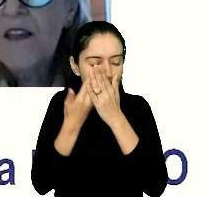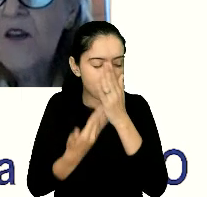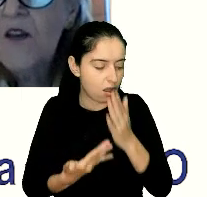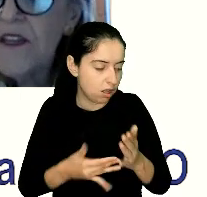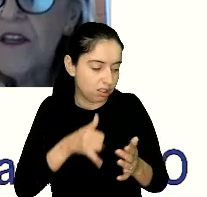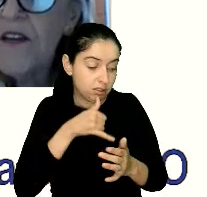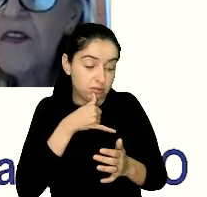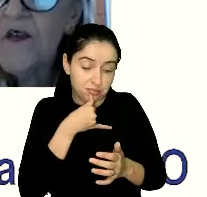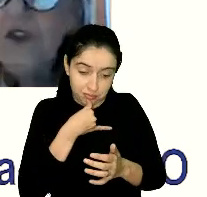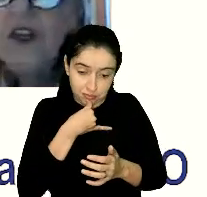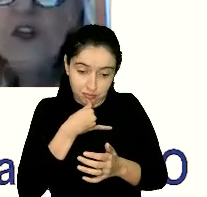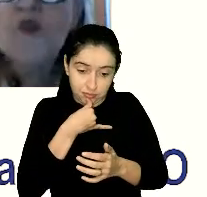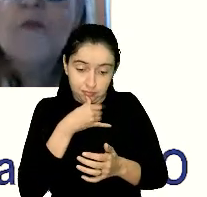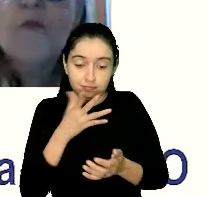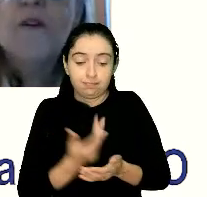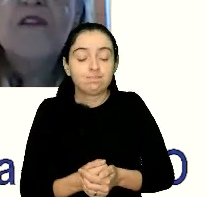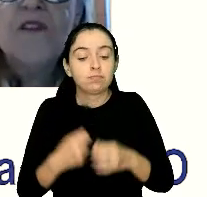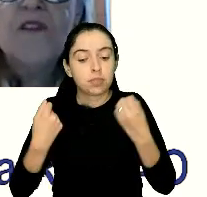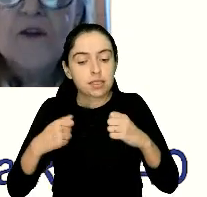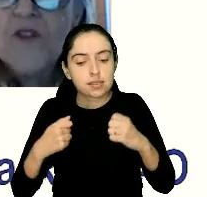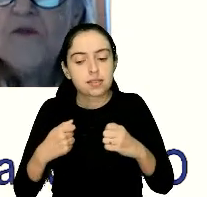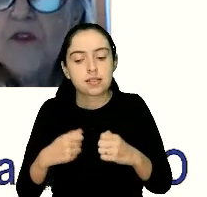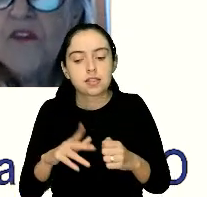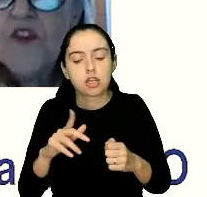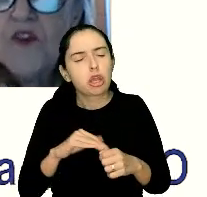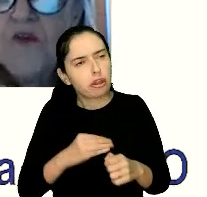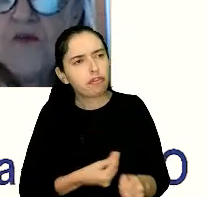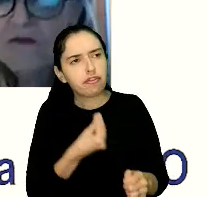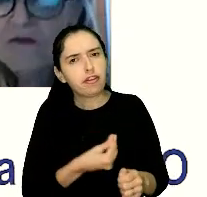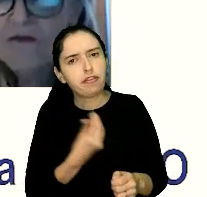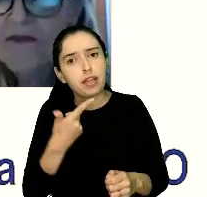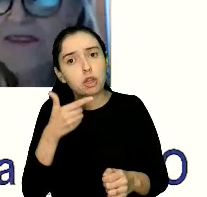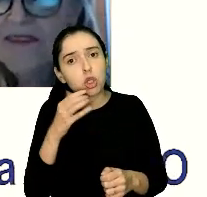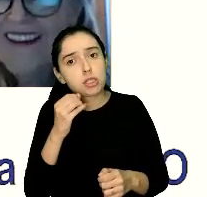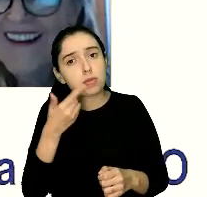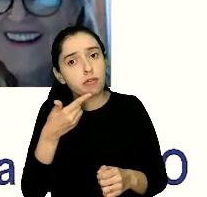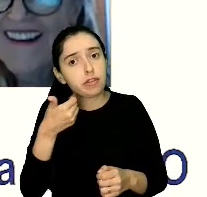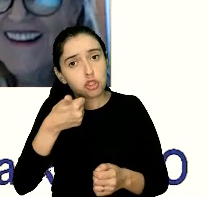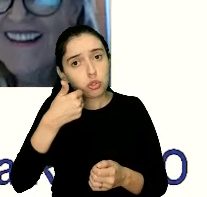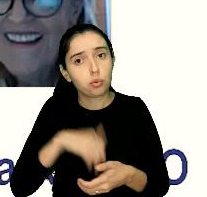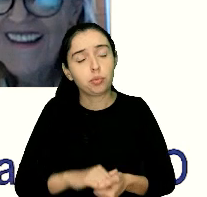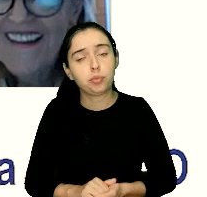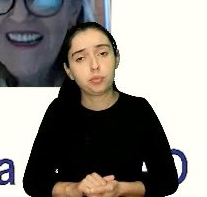pessimistas. Então, você tem que dizer o seguinte: eu sobrevivi a 2021.